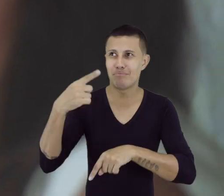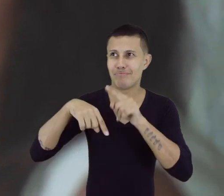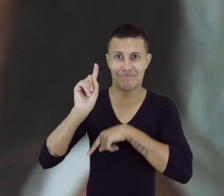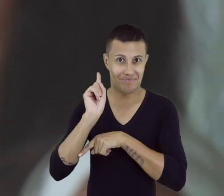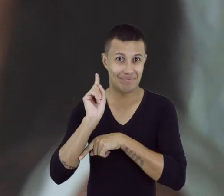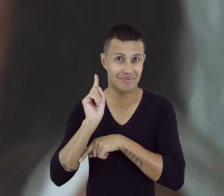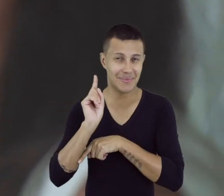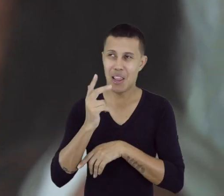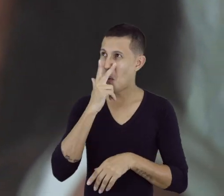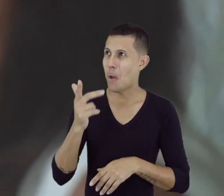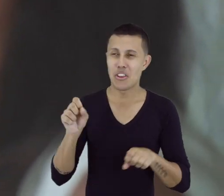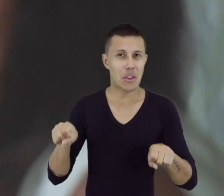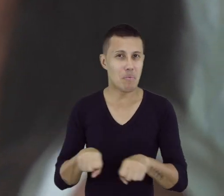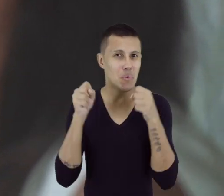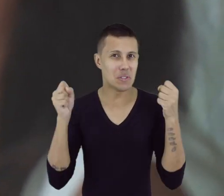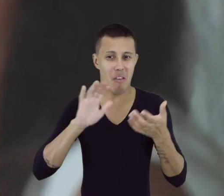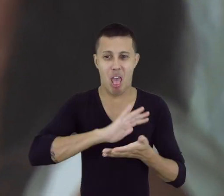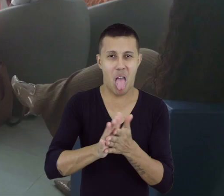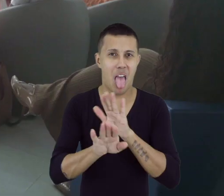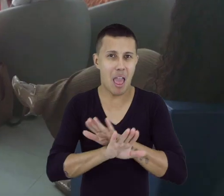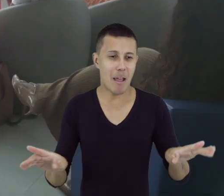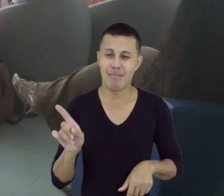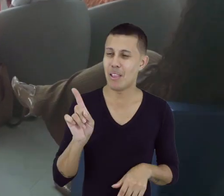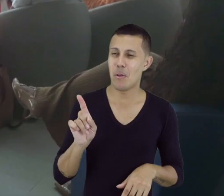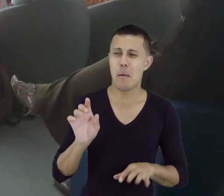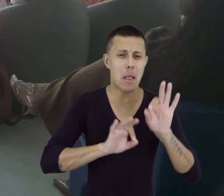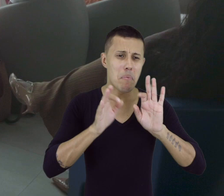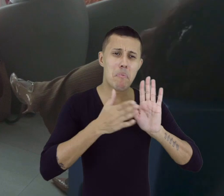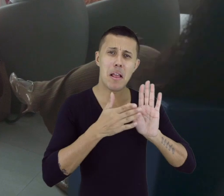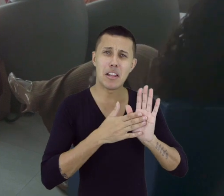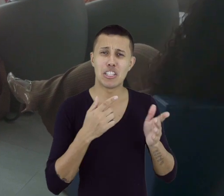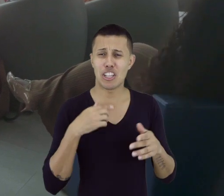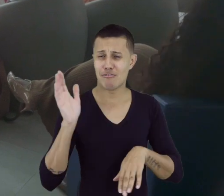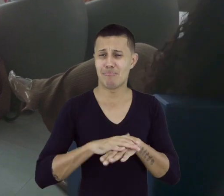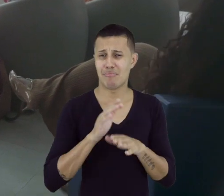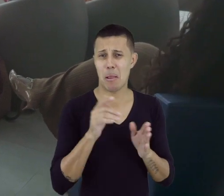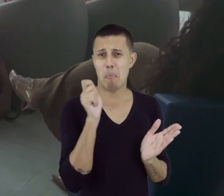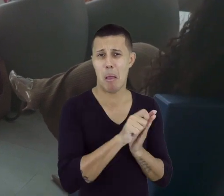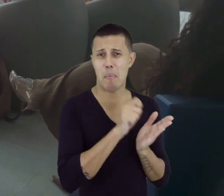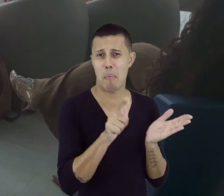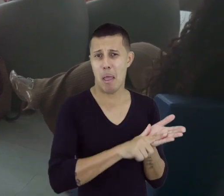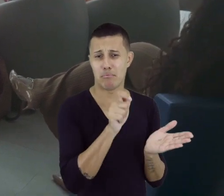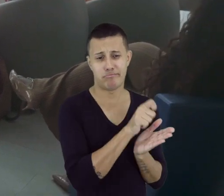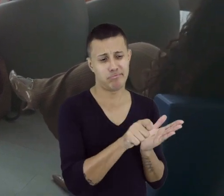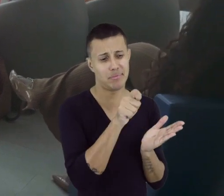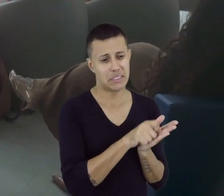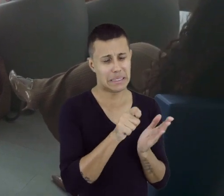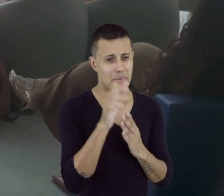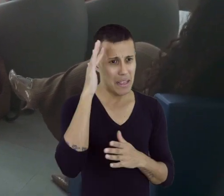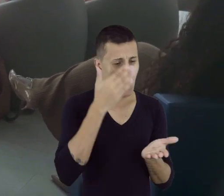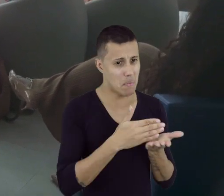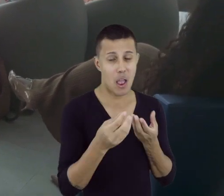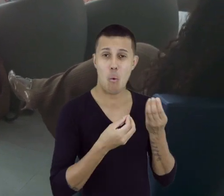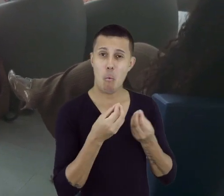mudando. Por isso eu acho que eles são impossíveis de destruir. E os planos, não. os planos a gente faz, a gente escreve num papel, a gente tem que começar